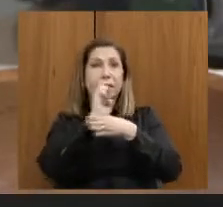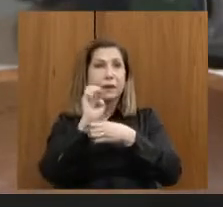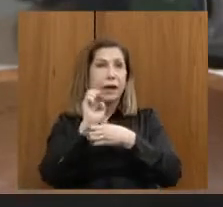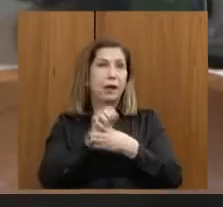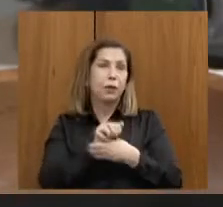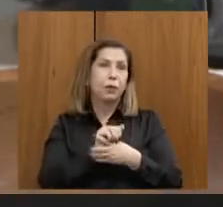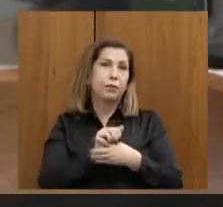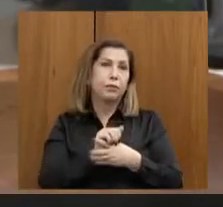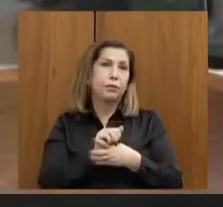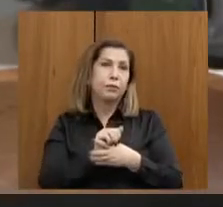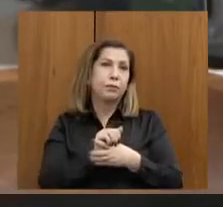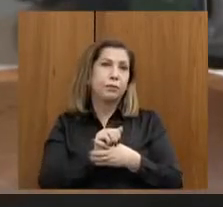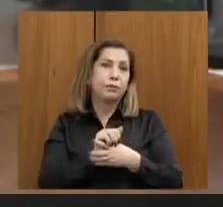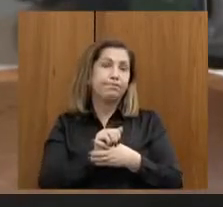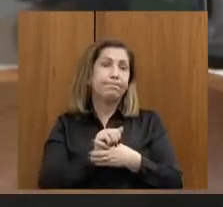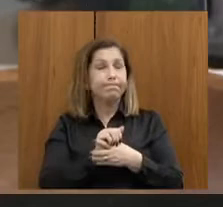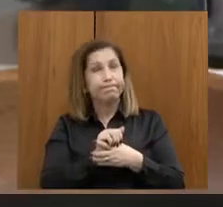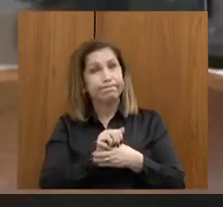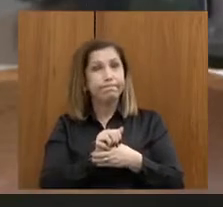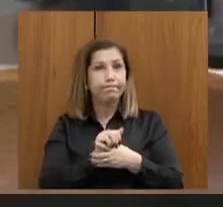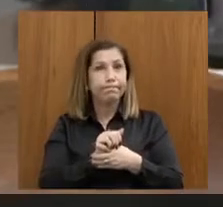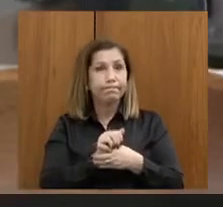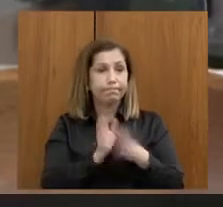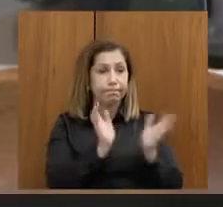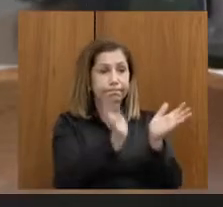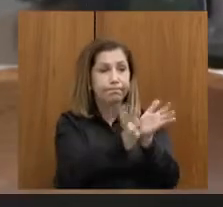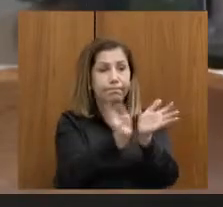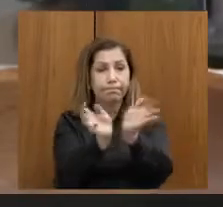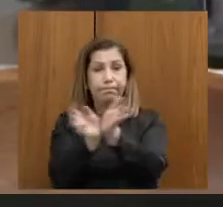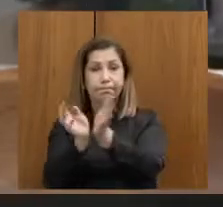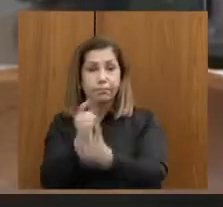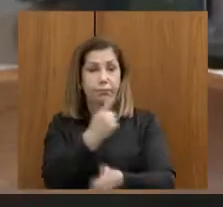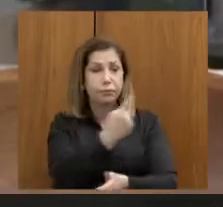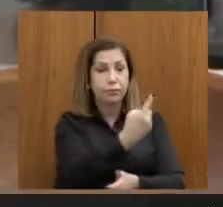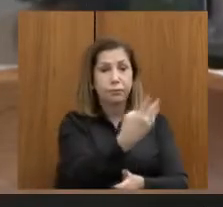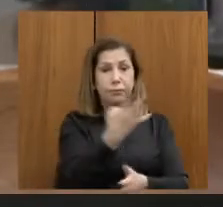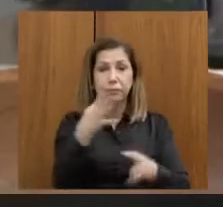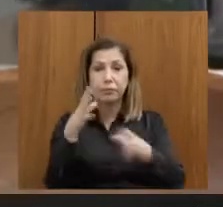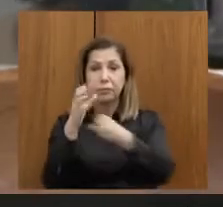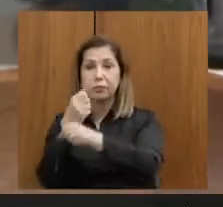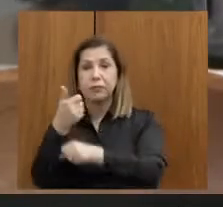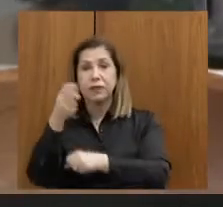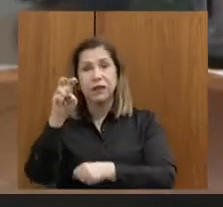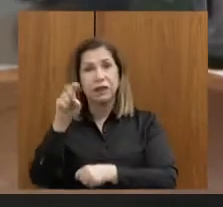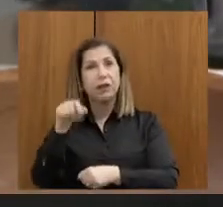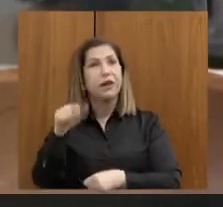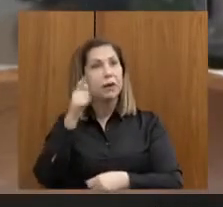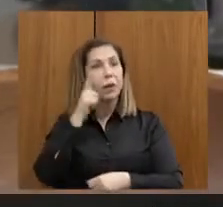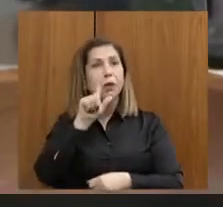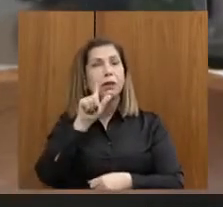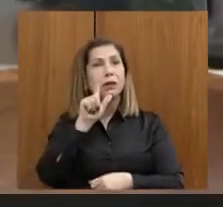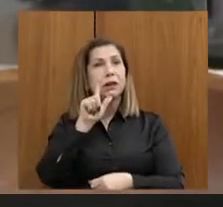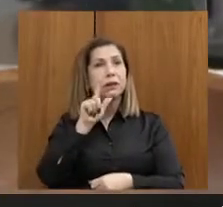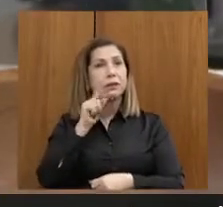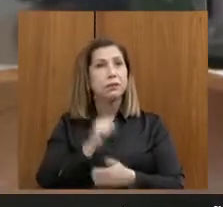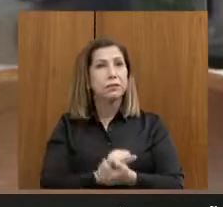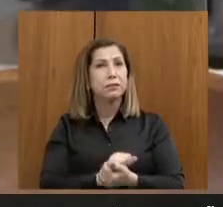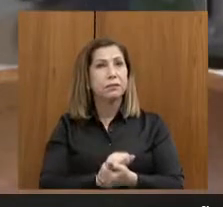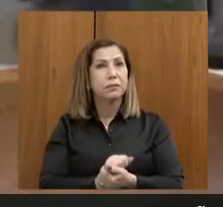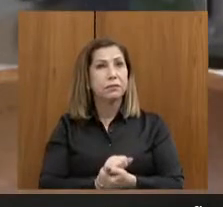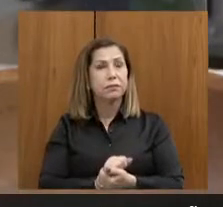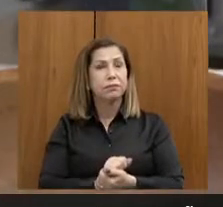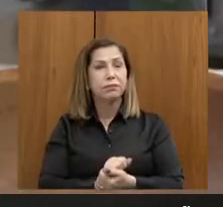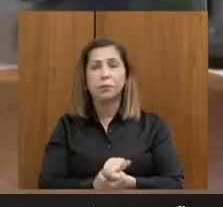que ele vai atender essas 15 entidade esses 15 coletivo não vai porque nunca